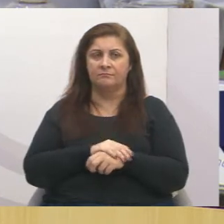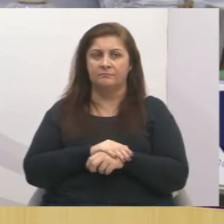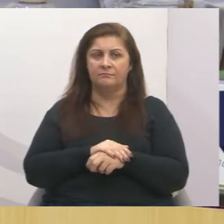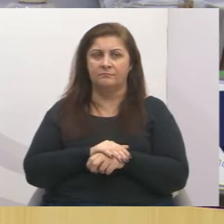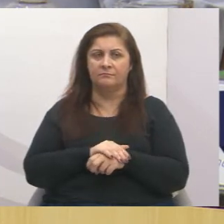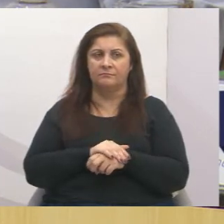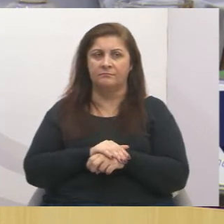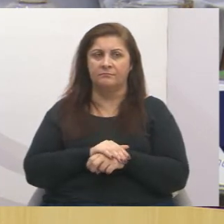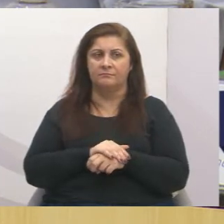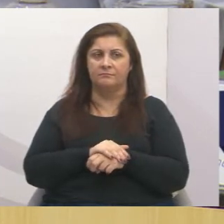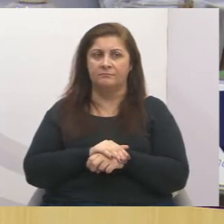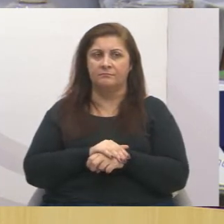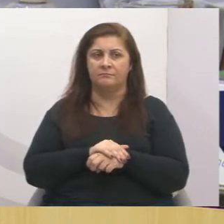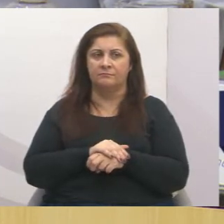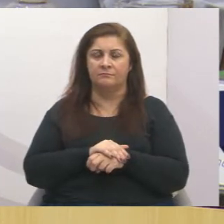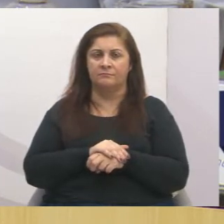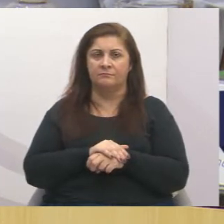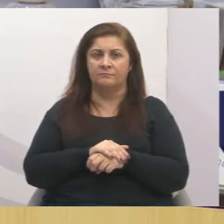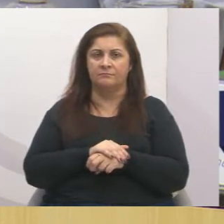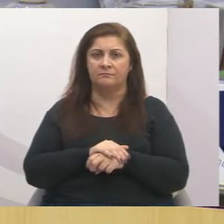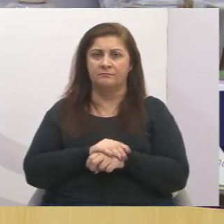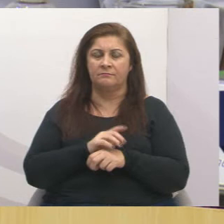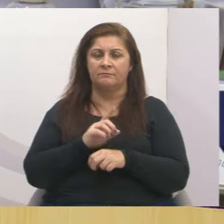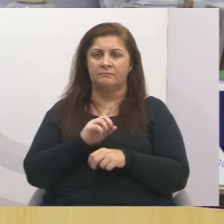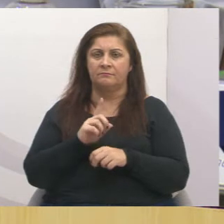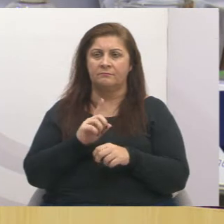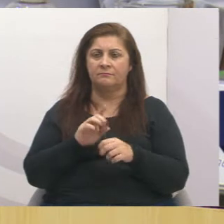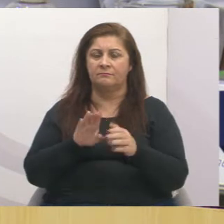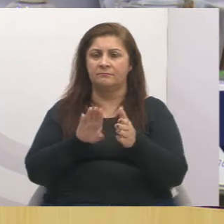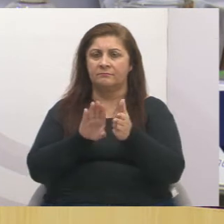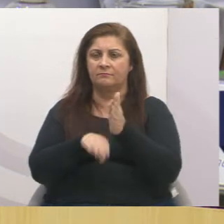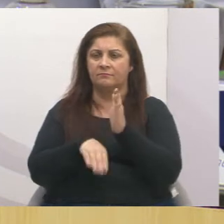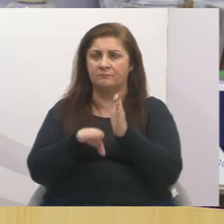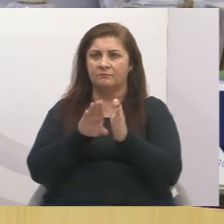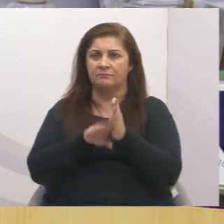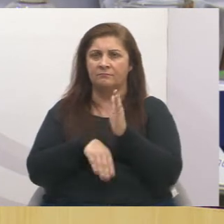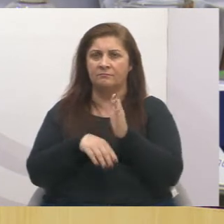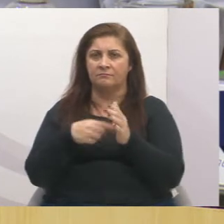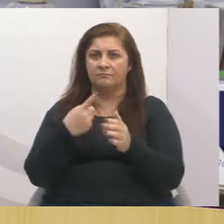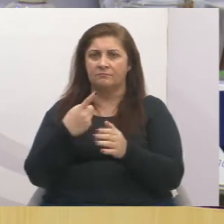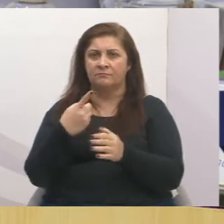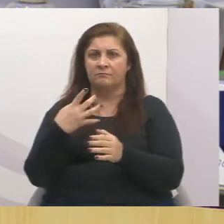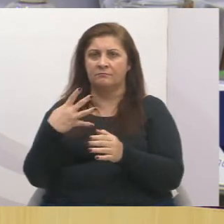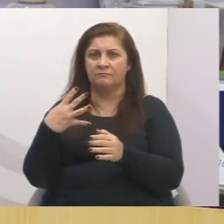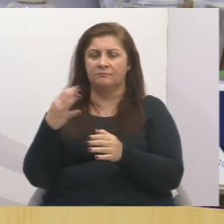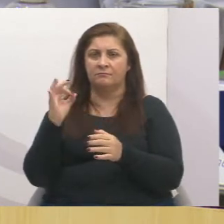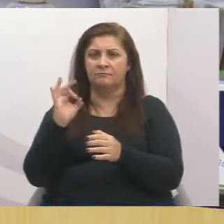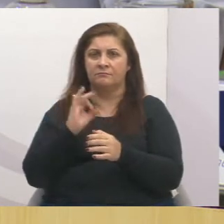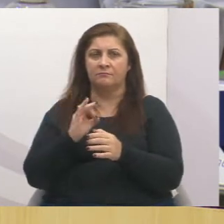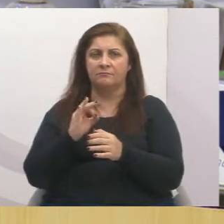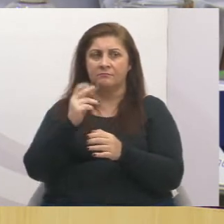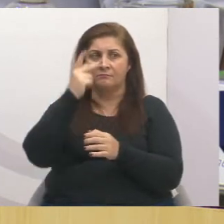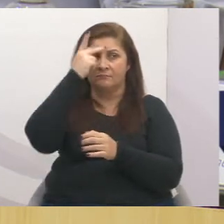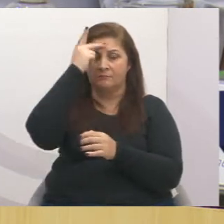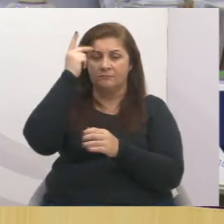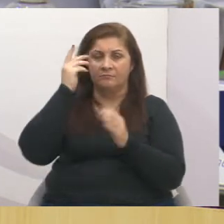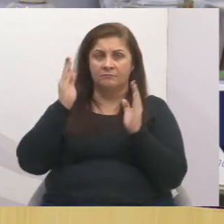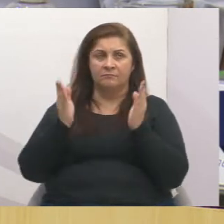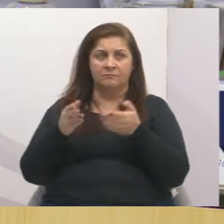seria que não tirasse esses 14% dessa população que tanto já